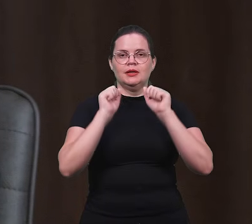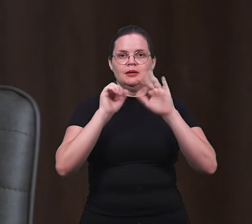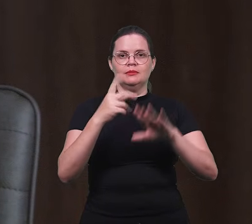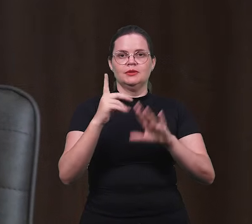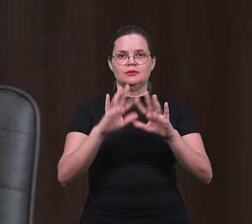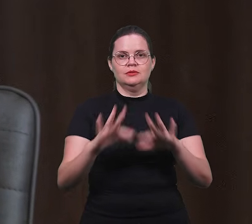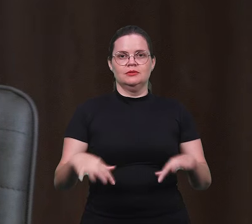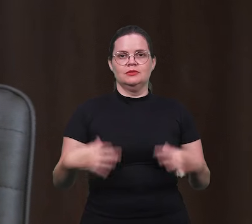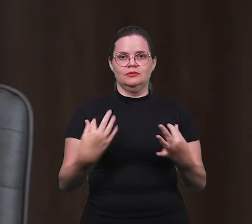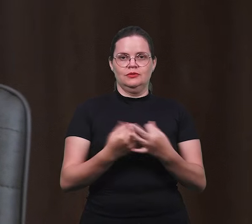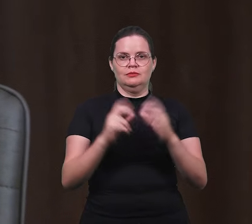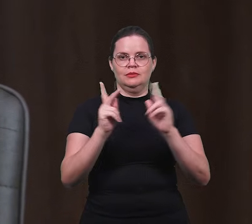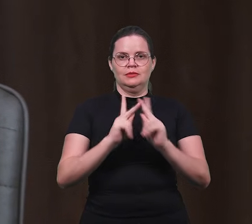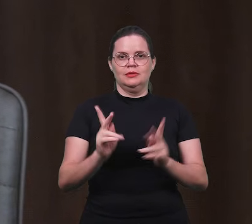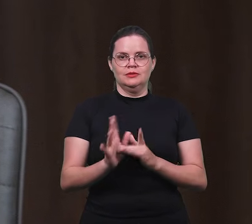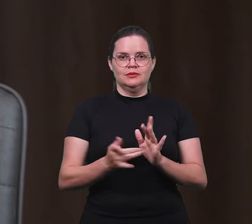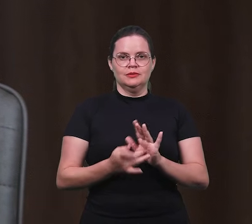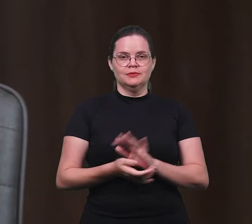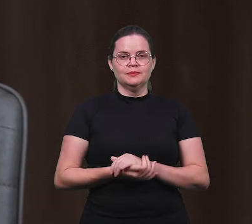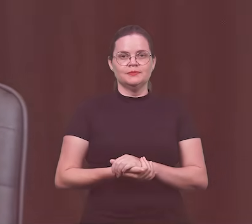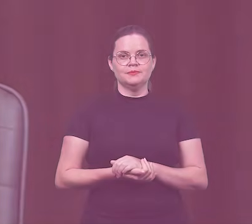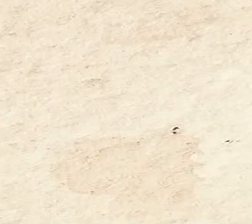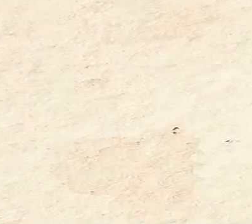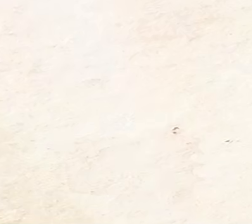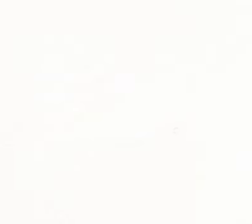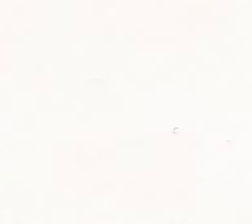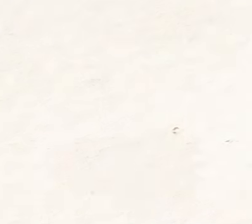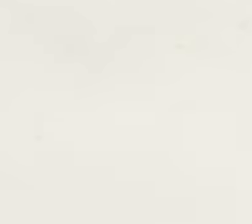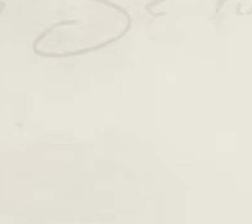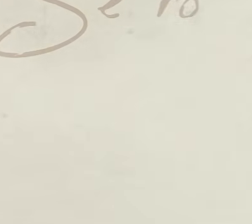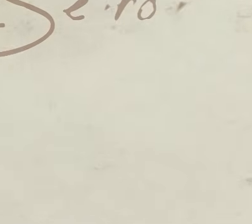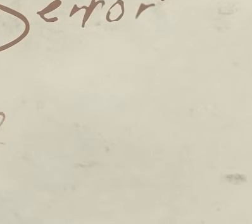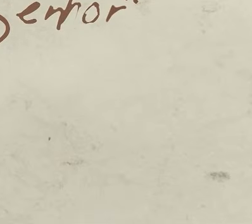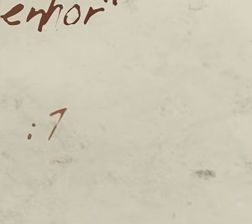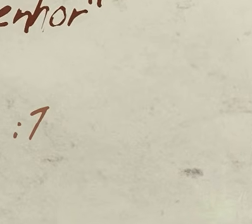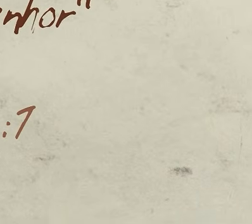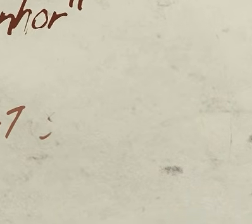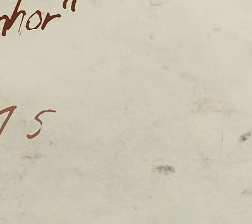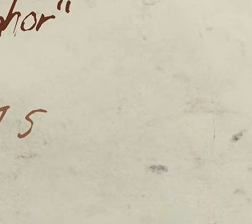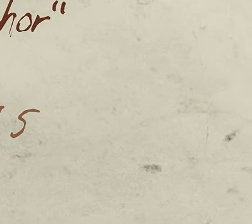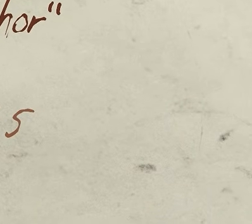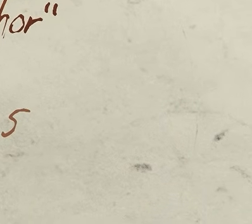Deus abençoe a sua família e a paz do Senhor.